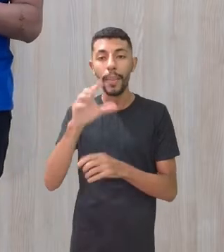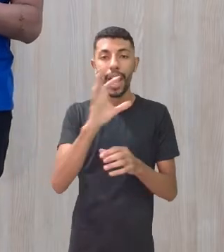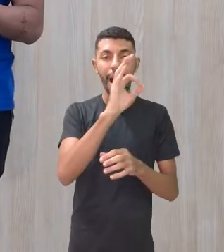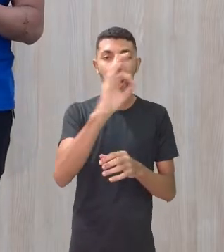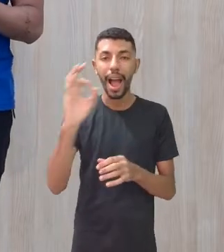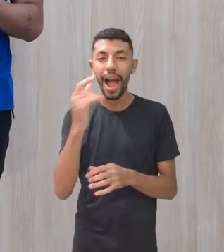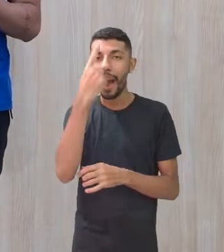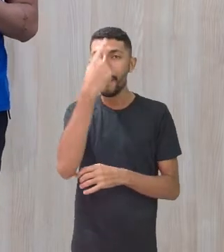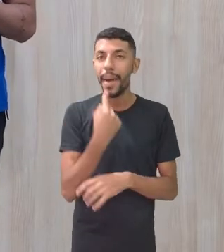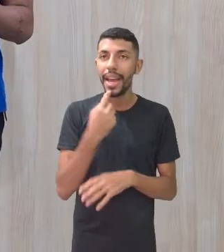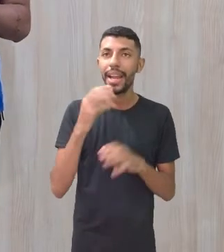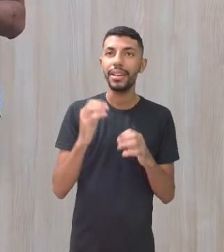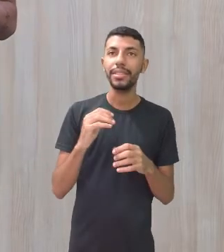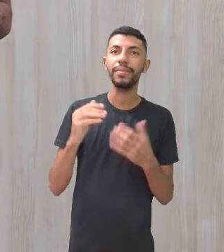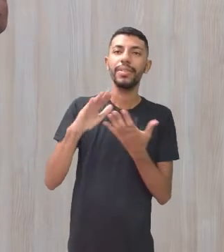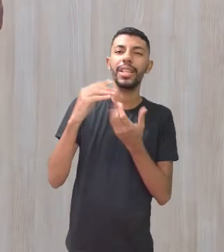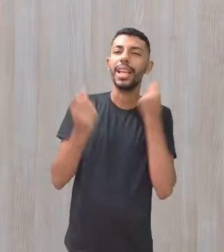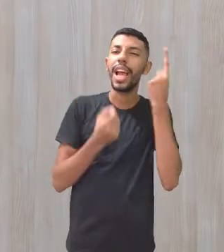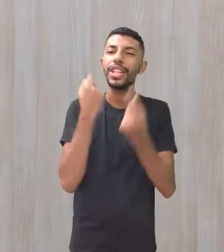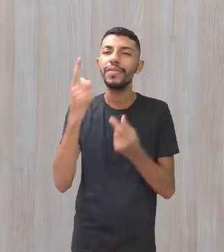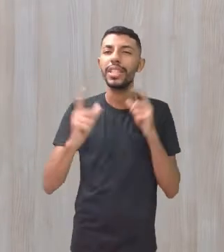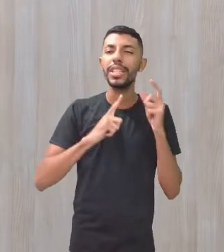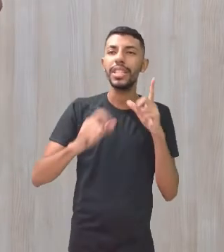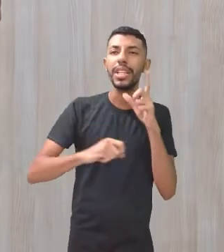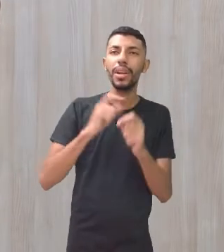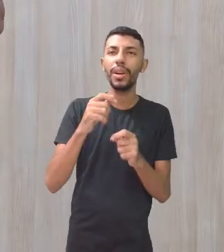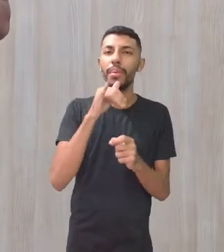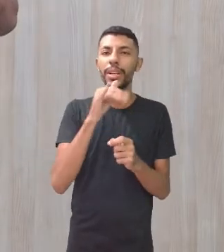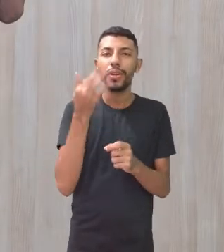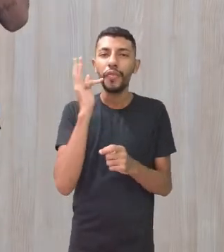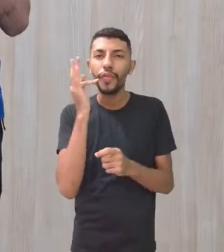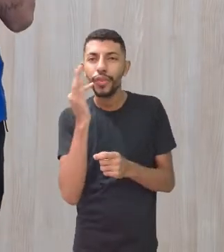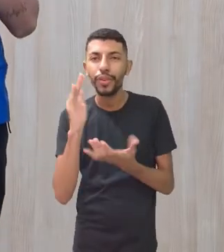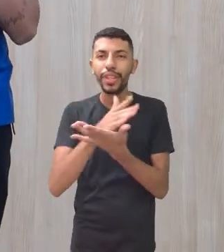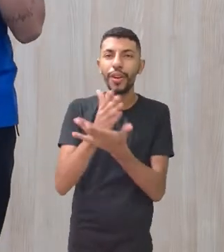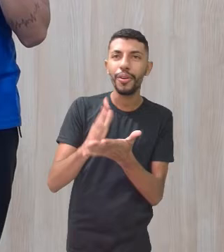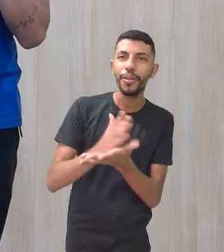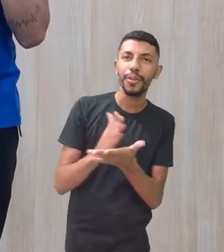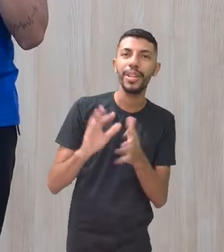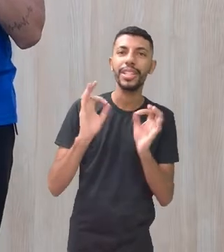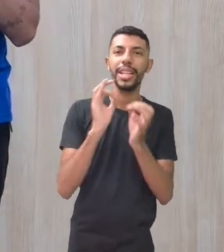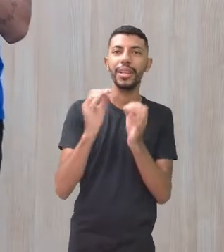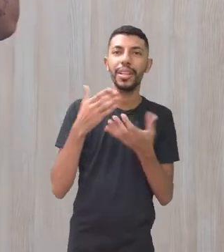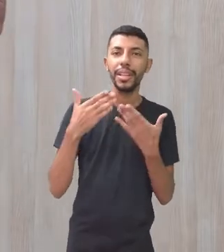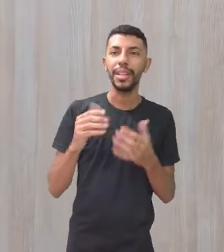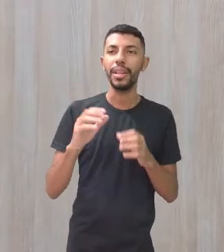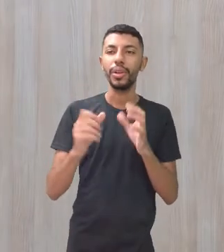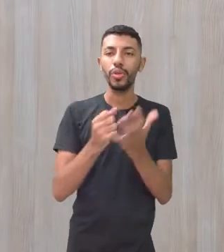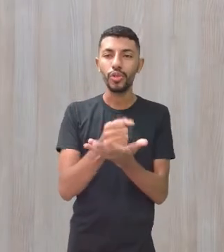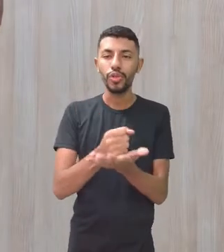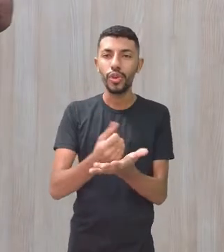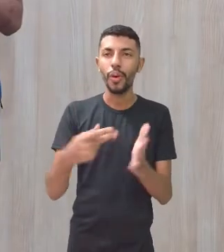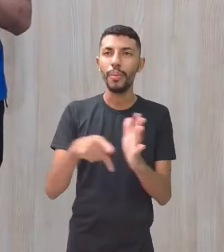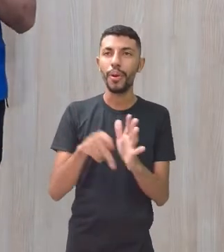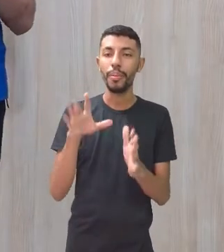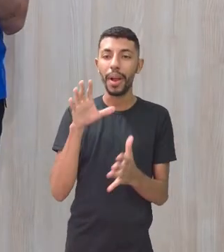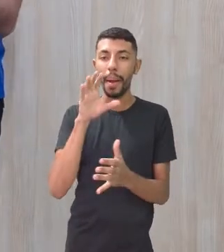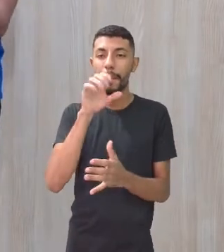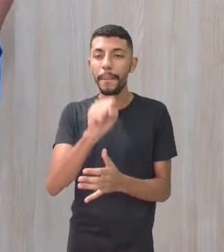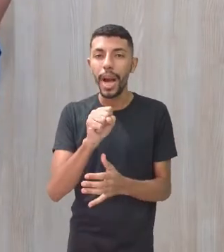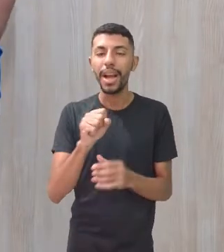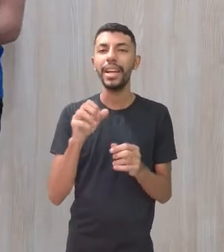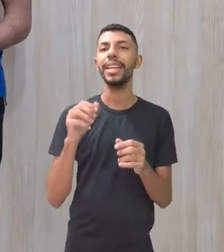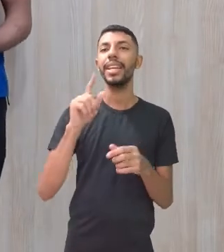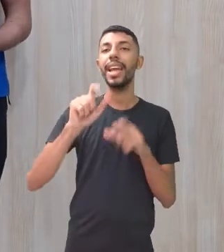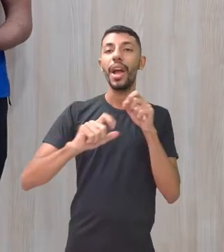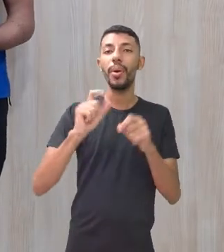pontinhos amarelos. E às vezes tem umas cerejinhas, umas maçãs. Sempre tem uns negocinhos assim que no jogo para você também pegar, que é um bônus,